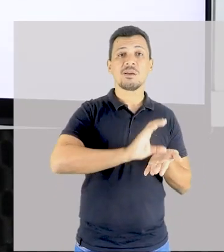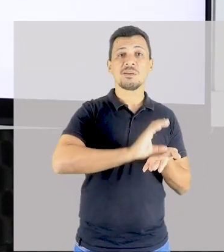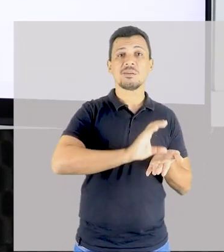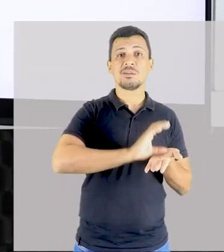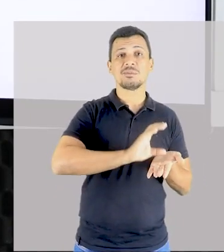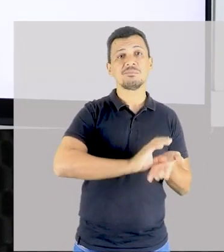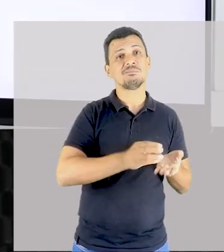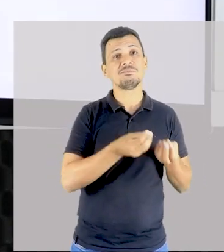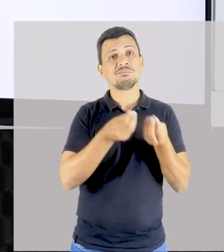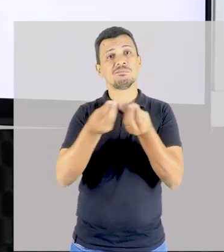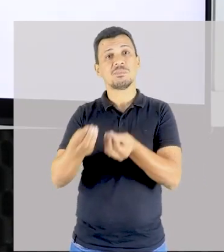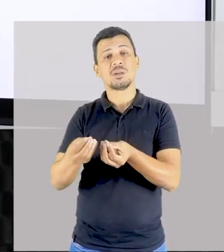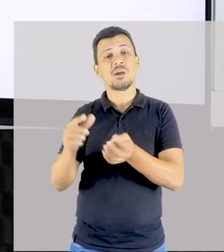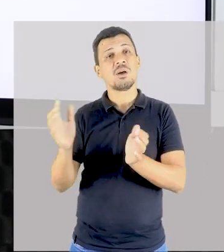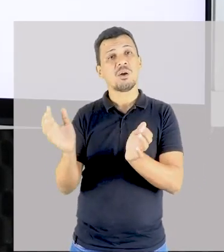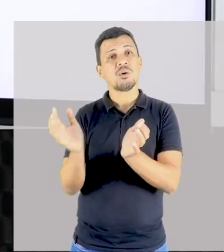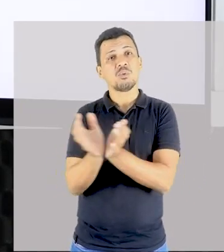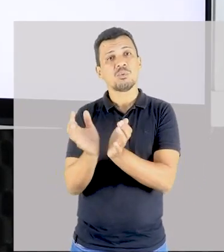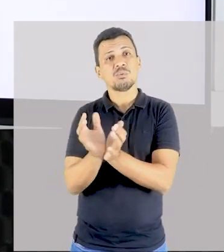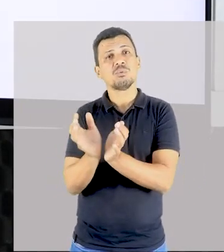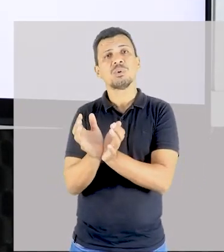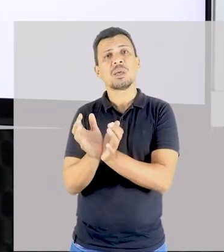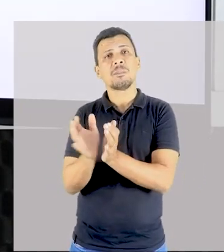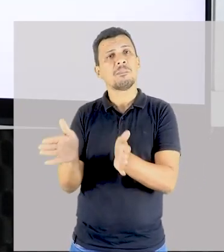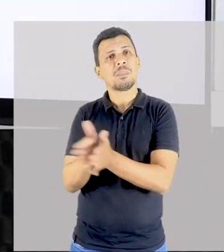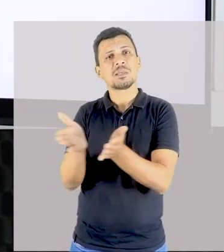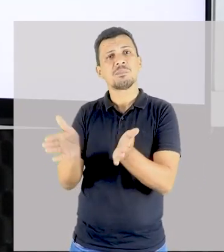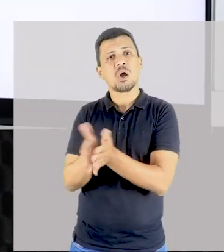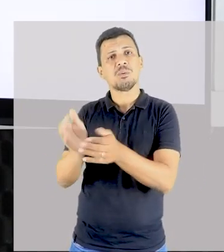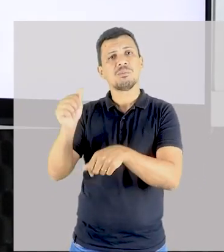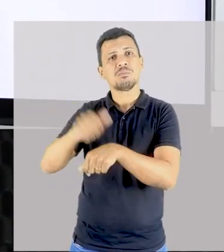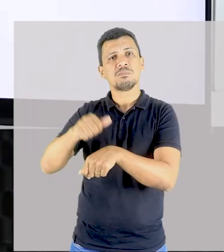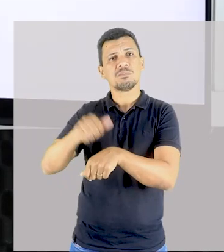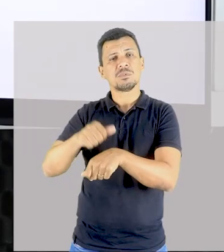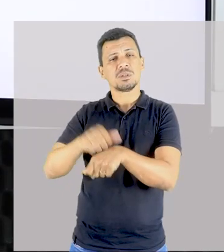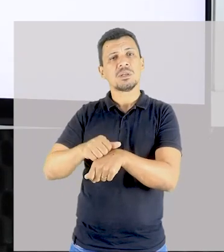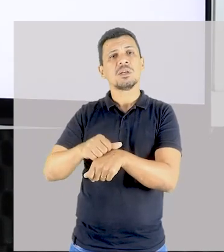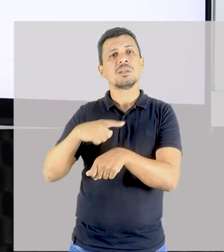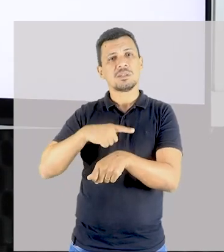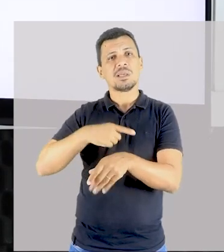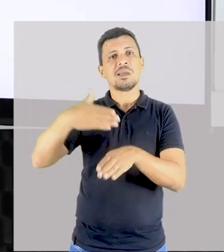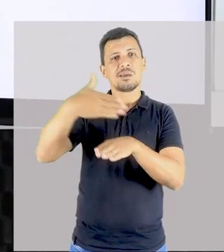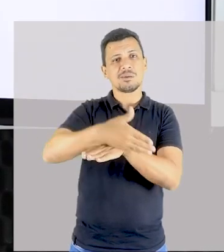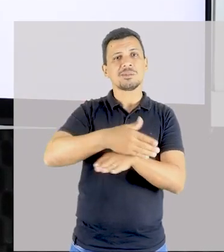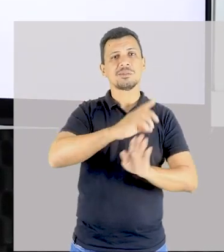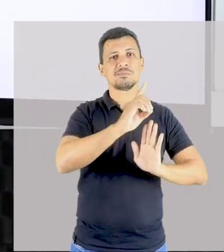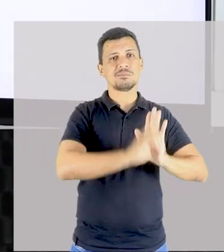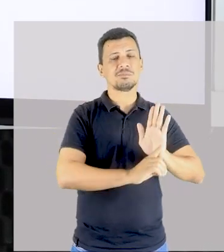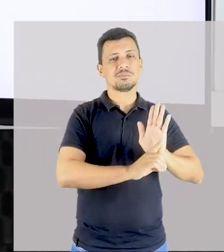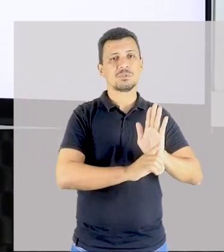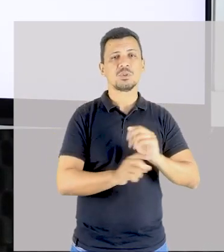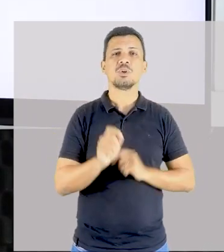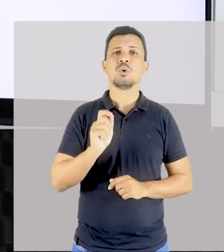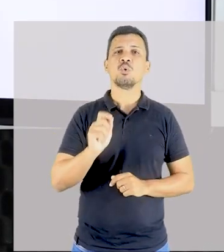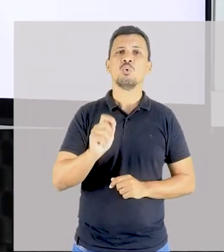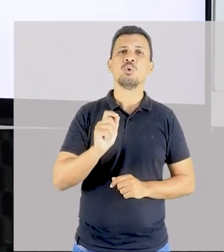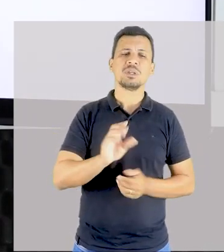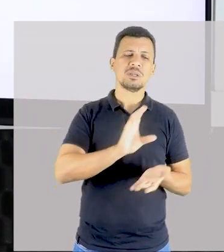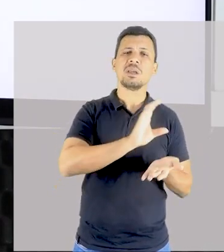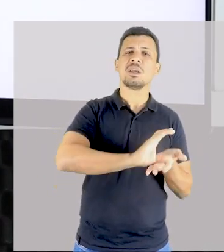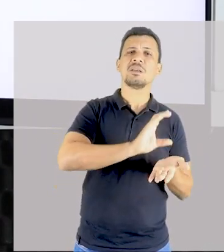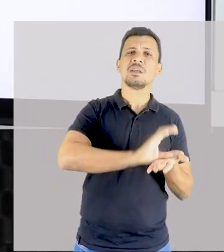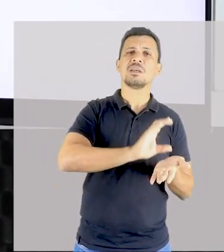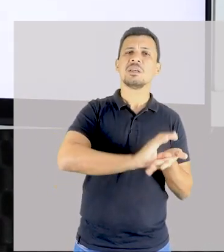renda para as camadas mais vulneráveis da população que tem acesso a esse direito certo o que que é transferência direta de